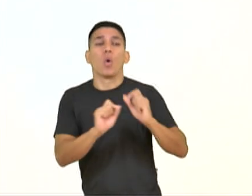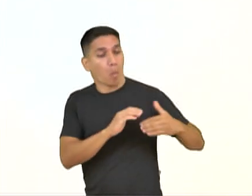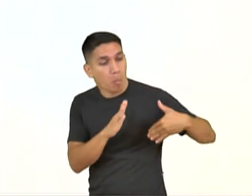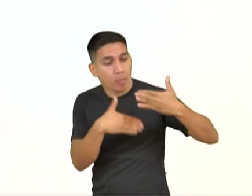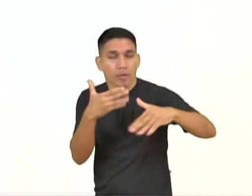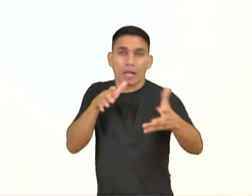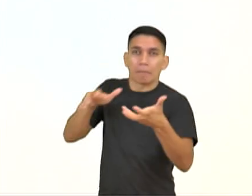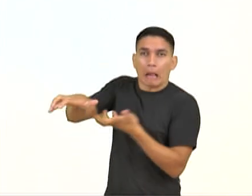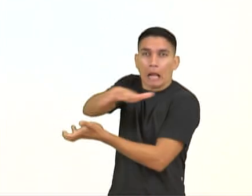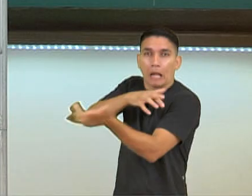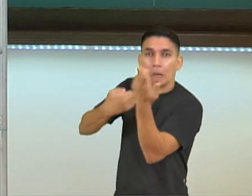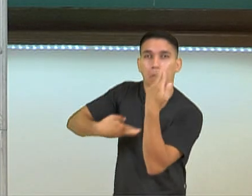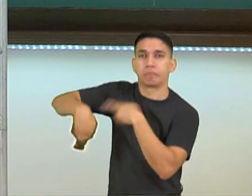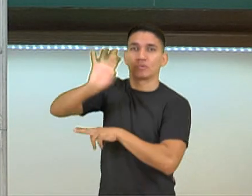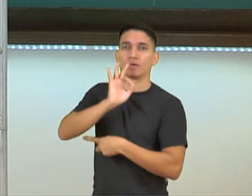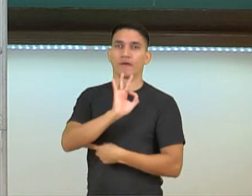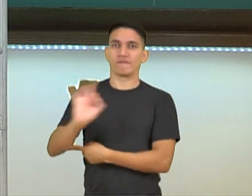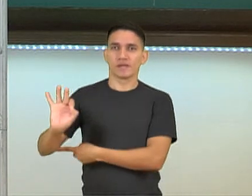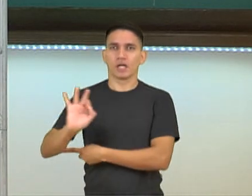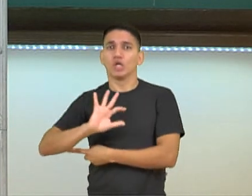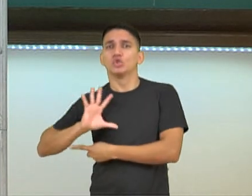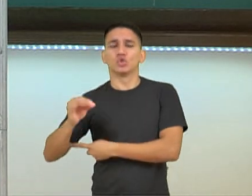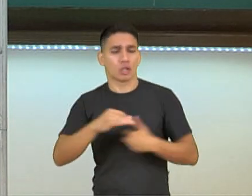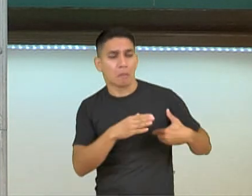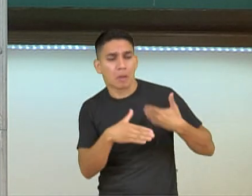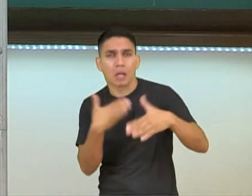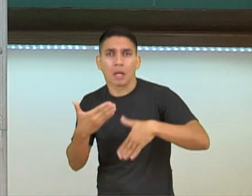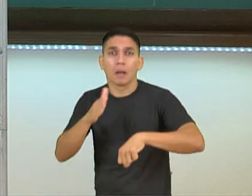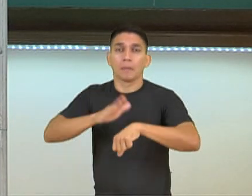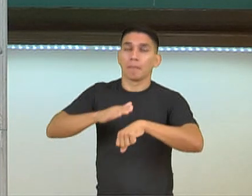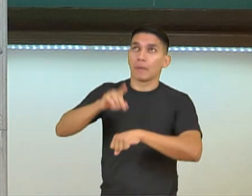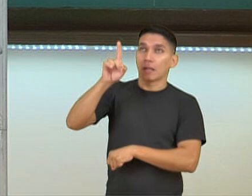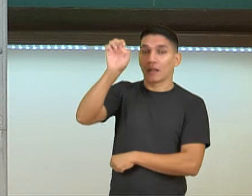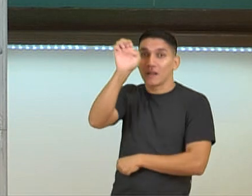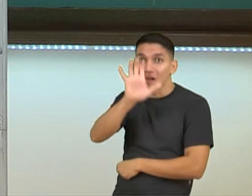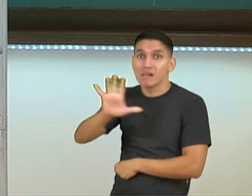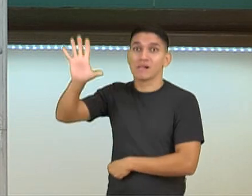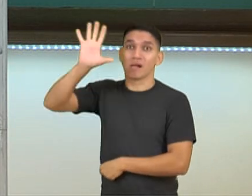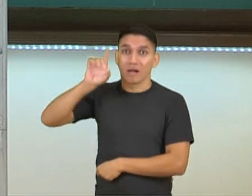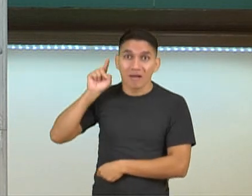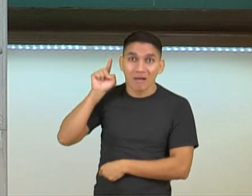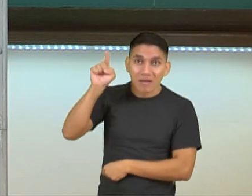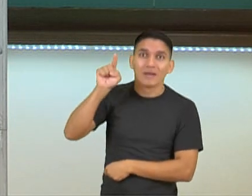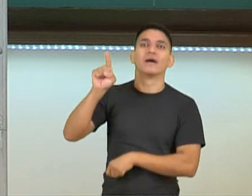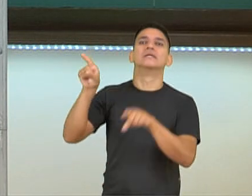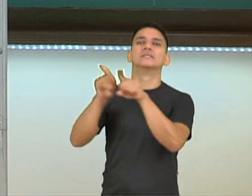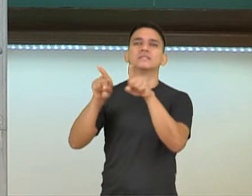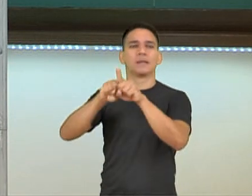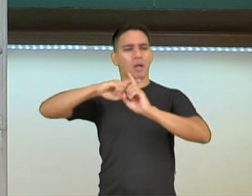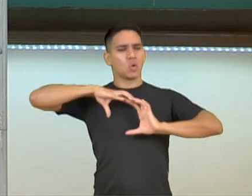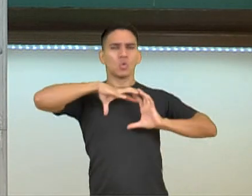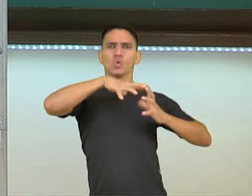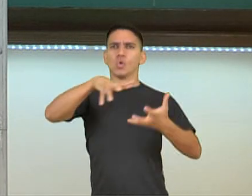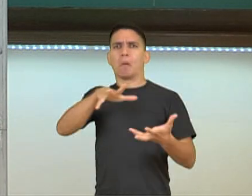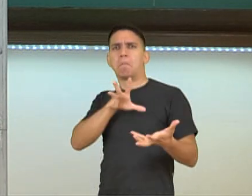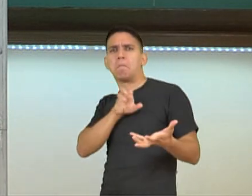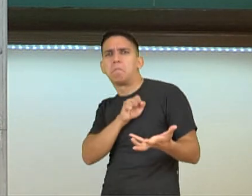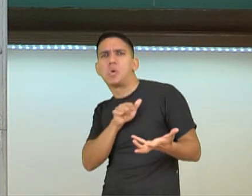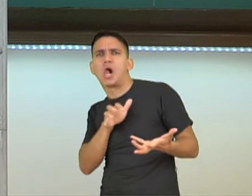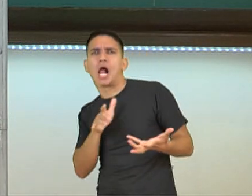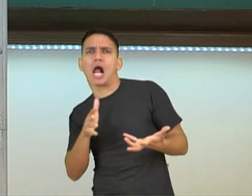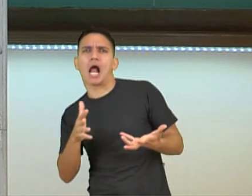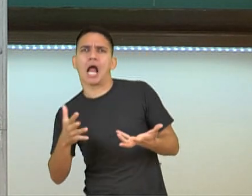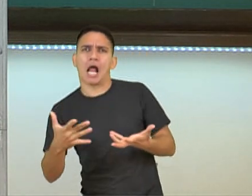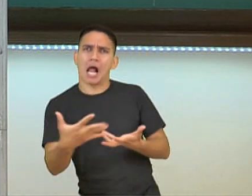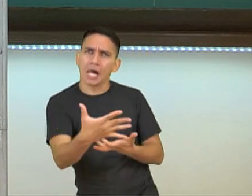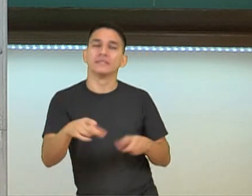Revolução Francesa e todos os seus desdobramentos, tanto na Europa, no continente europeu, quanto no mundo como um todo.